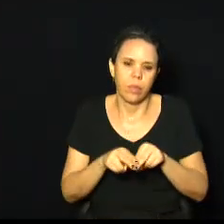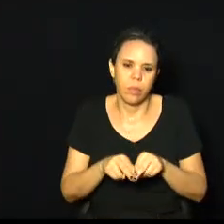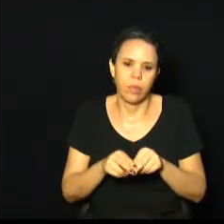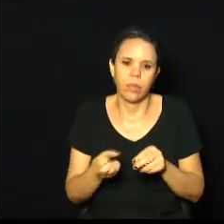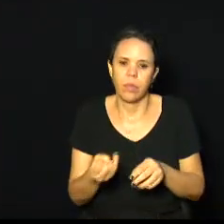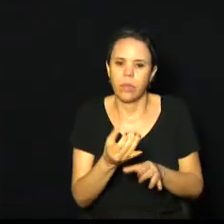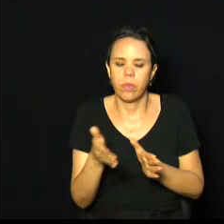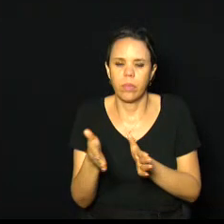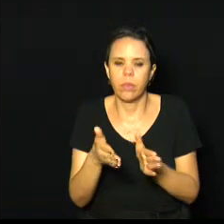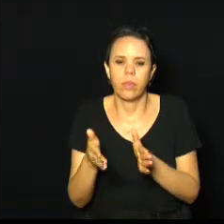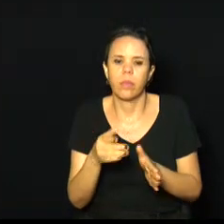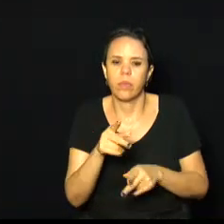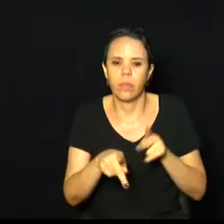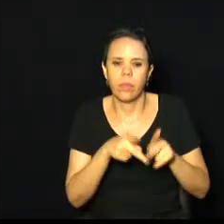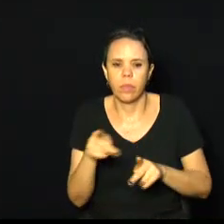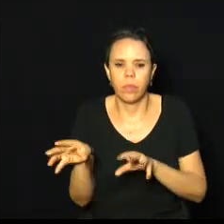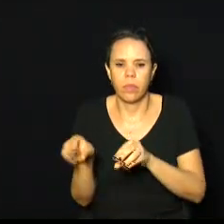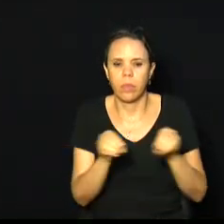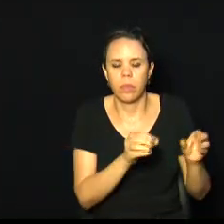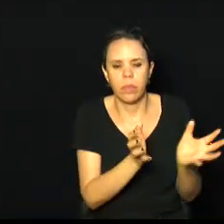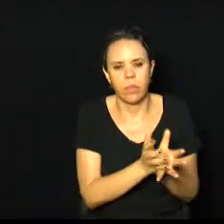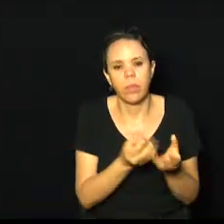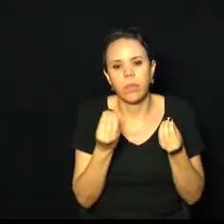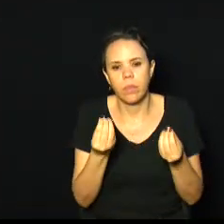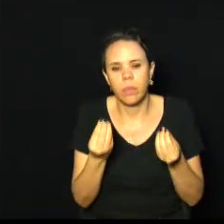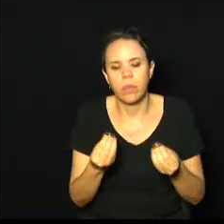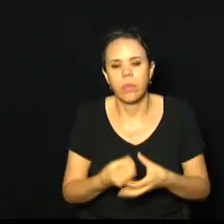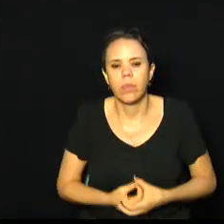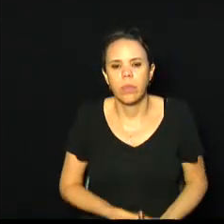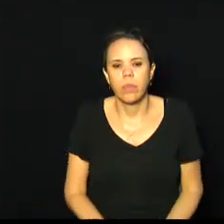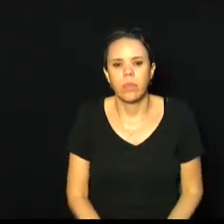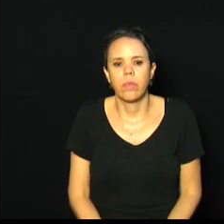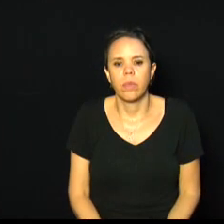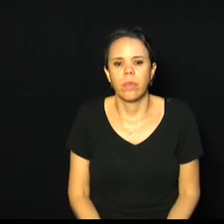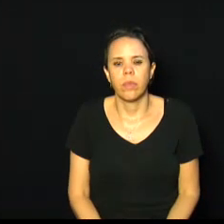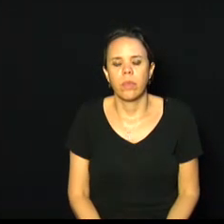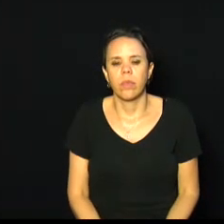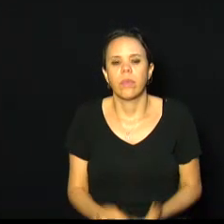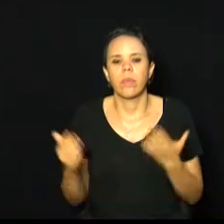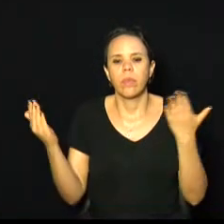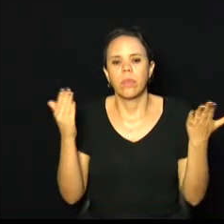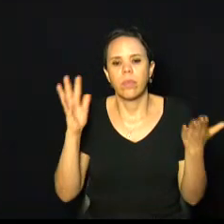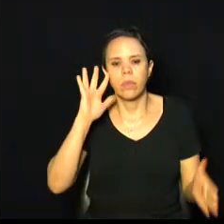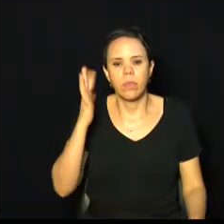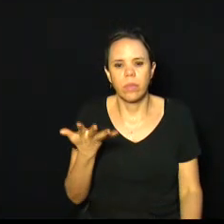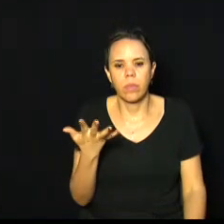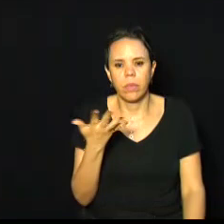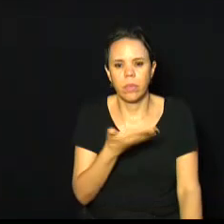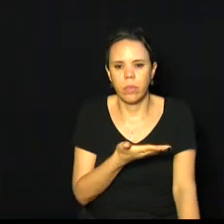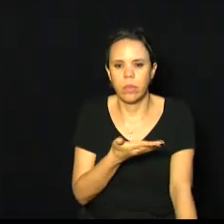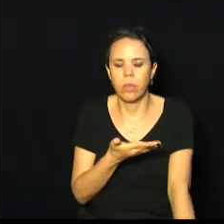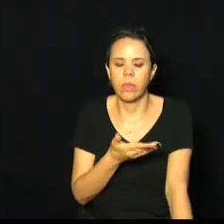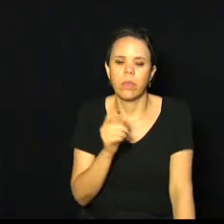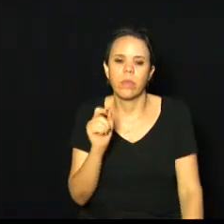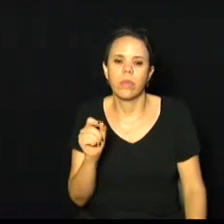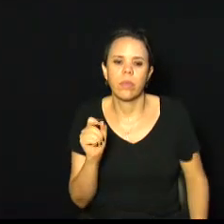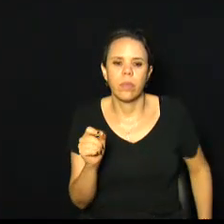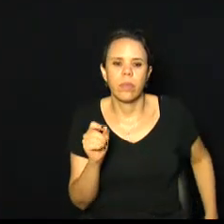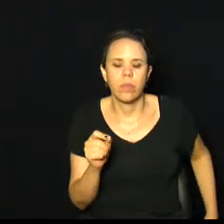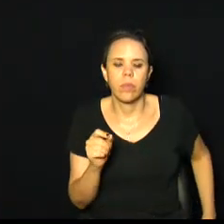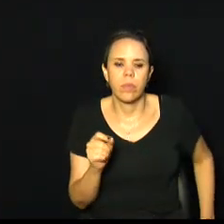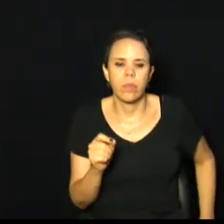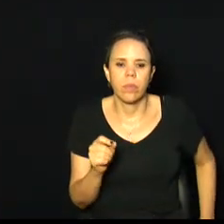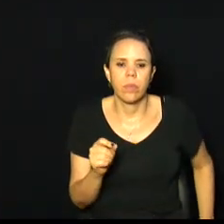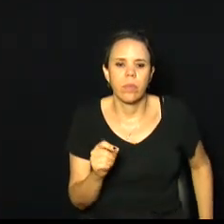fluxos populacionais. Não tem como. Né? Quais são as saídas? Aí, no caso, que, né, é